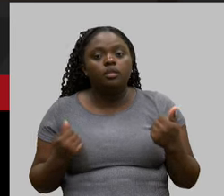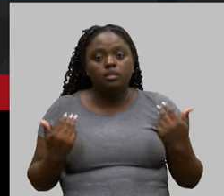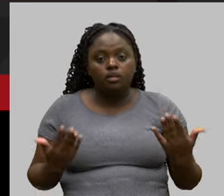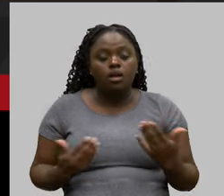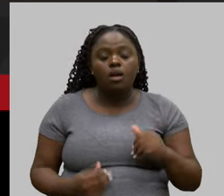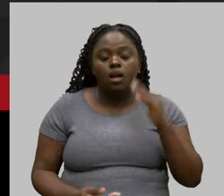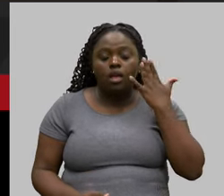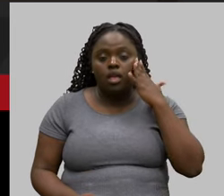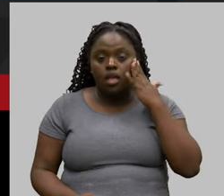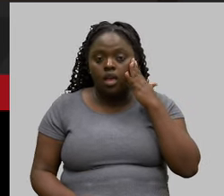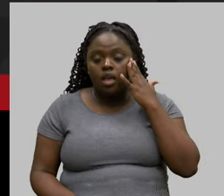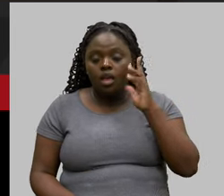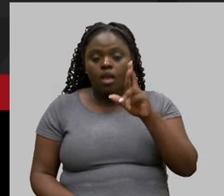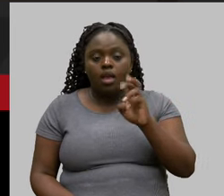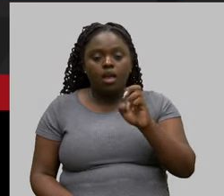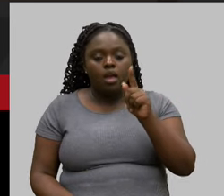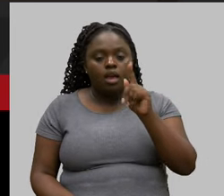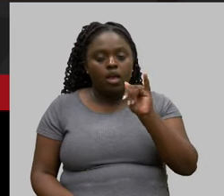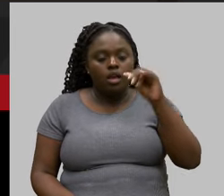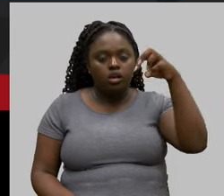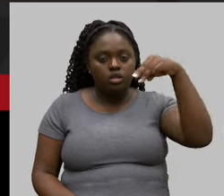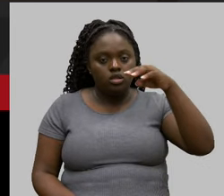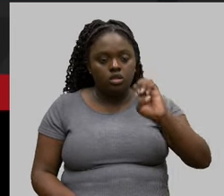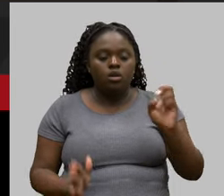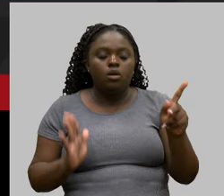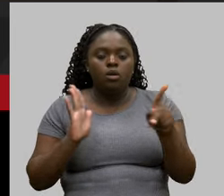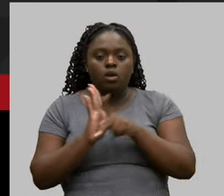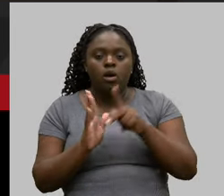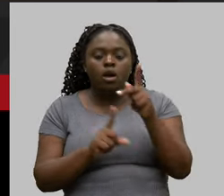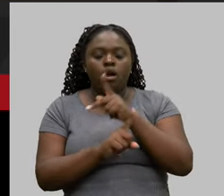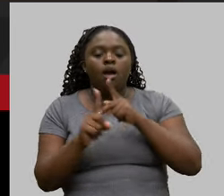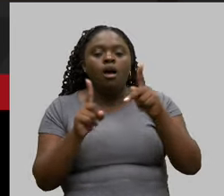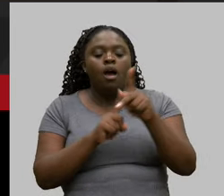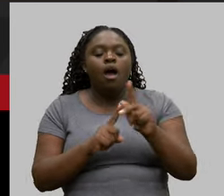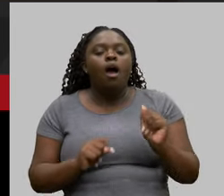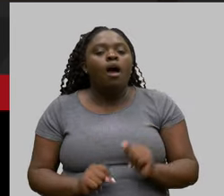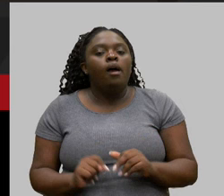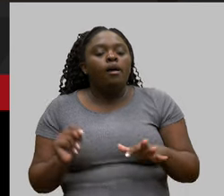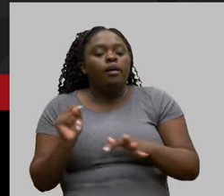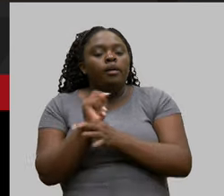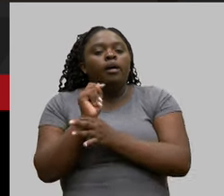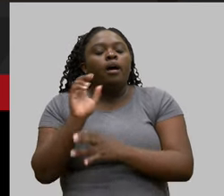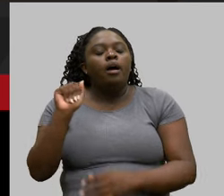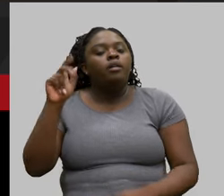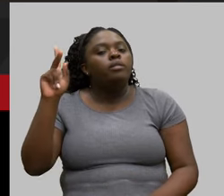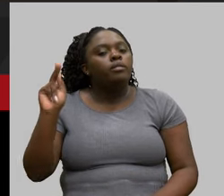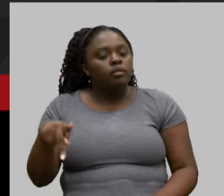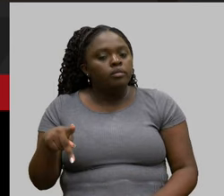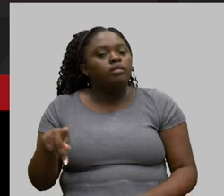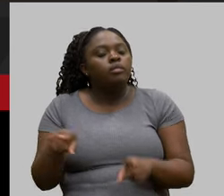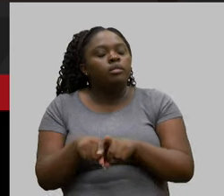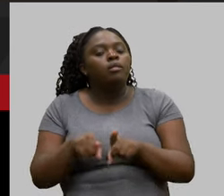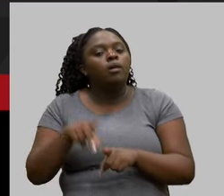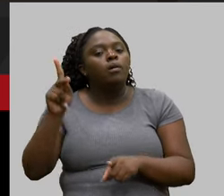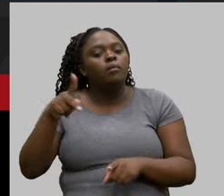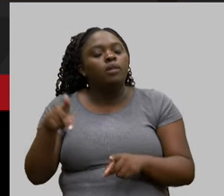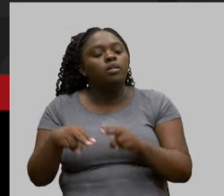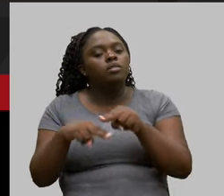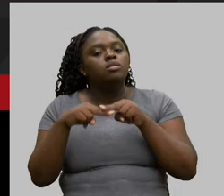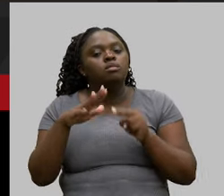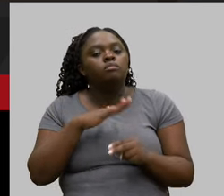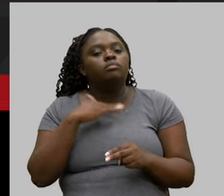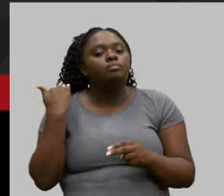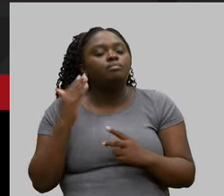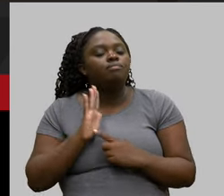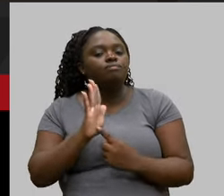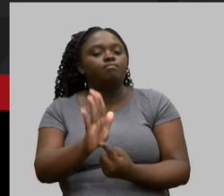regime próprio de Previdência Social o que assegura pelo menos as aposentadorias e pensão por morte previstas no artigo